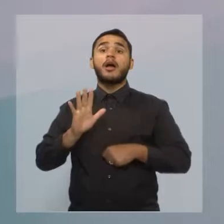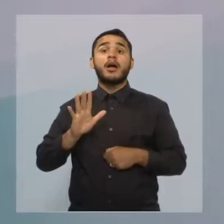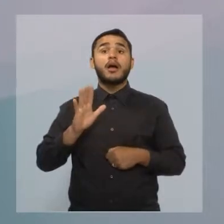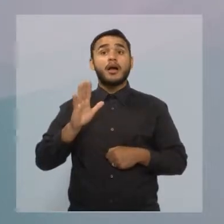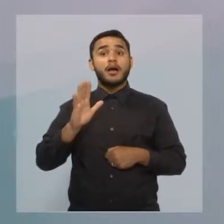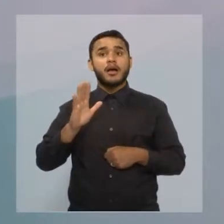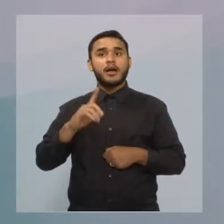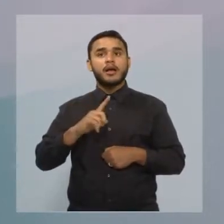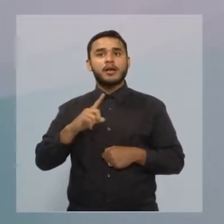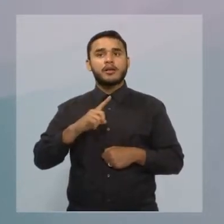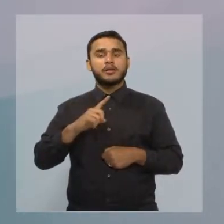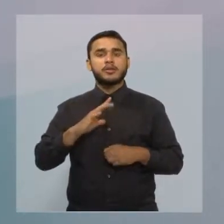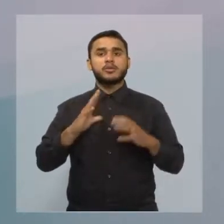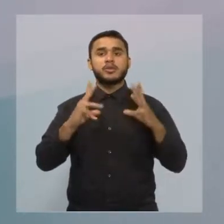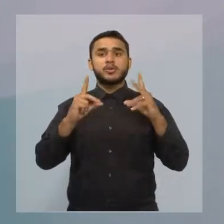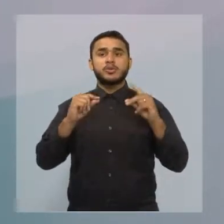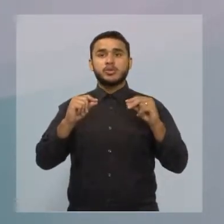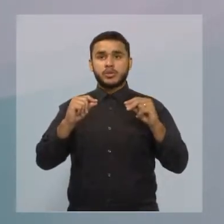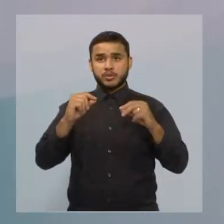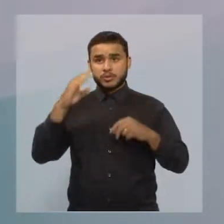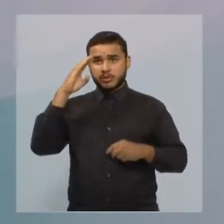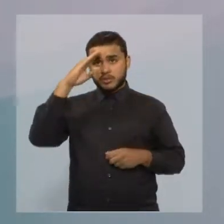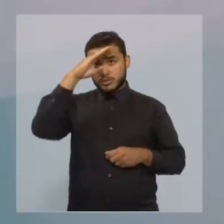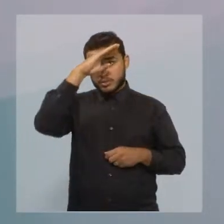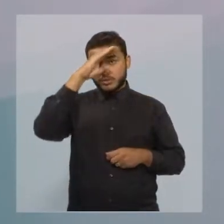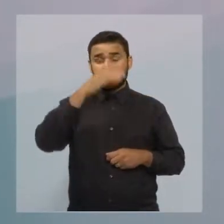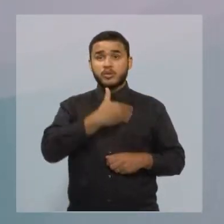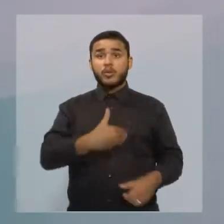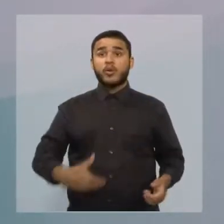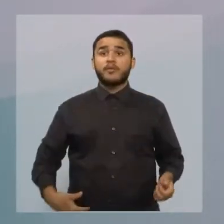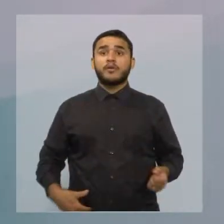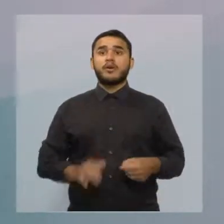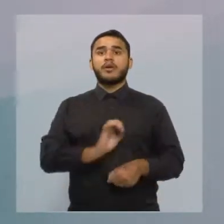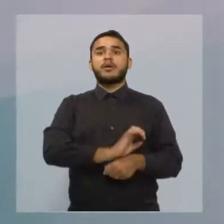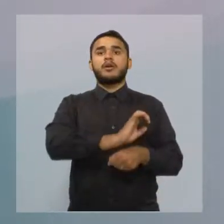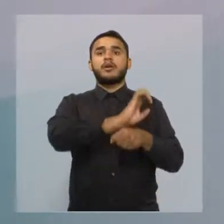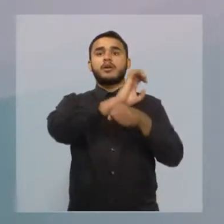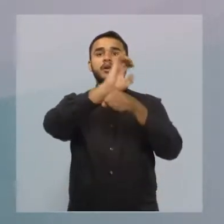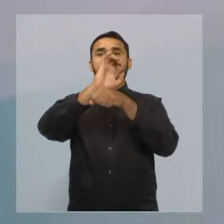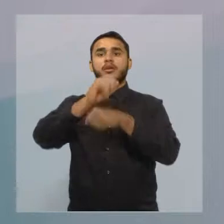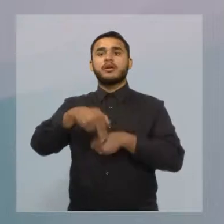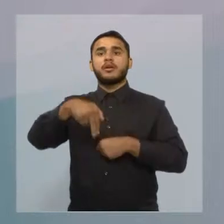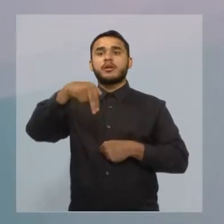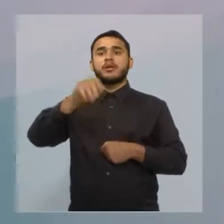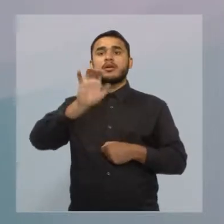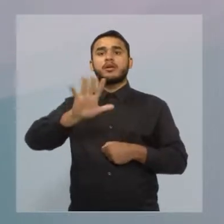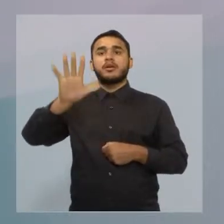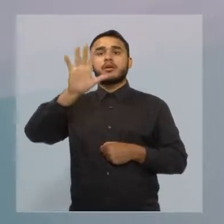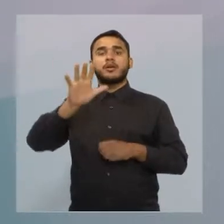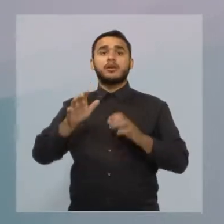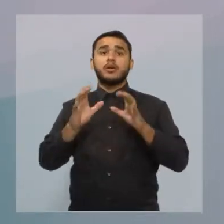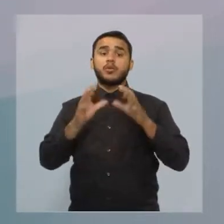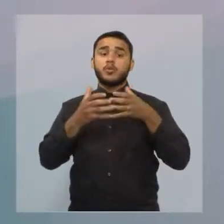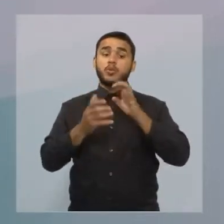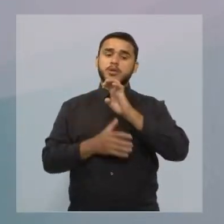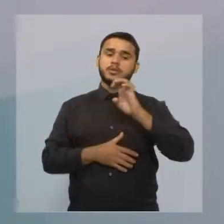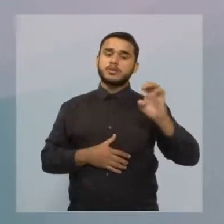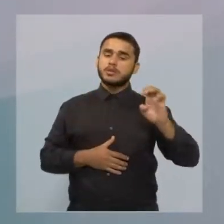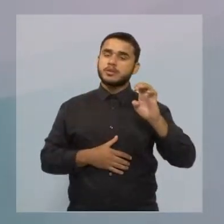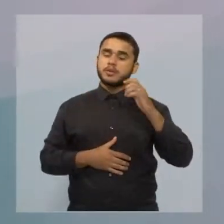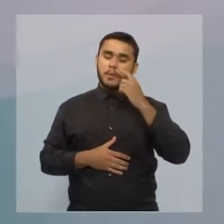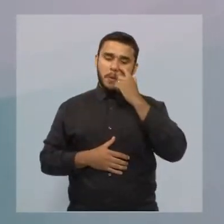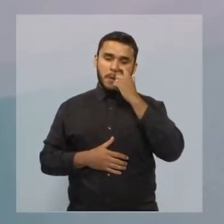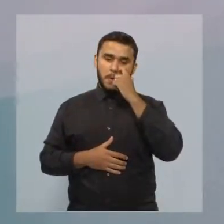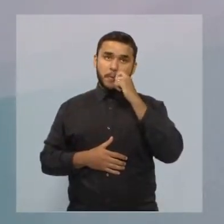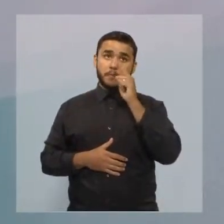com os governadores do Nordeste, que são de esquerda e fazem uma coisa diferente de oposição, que se